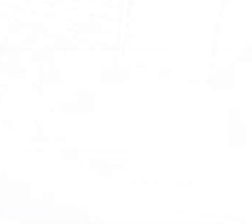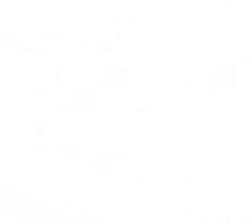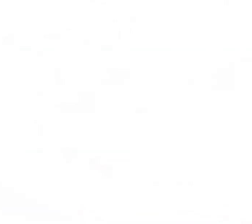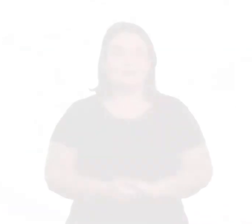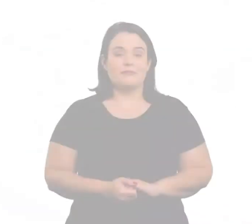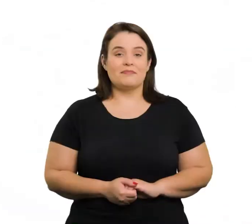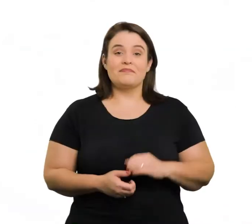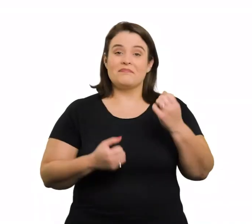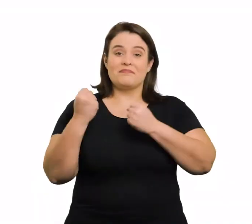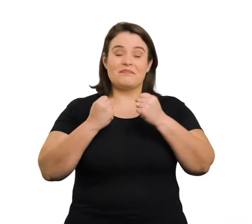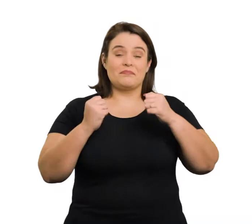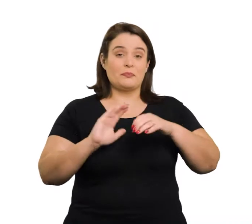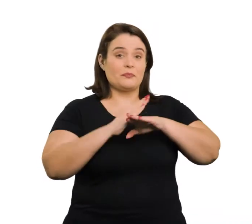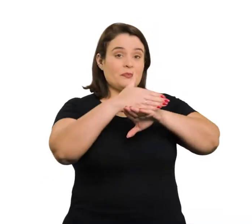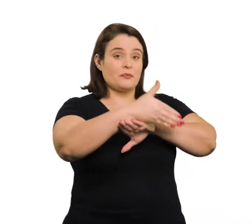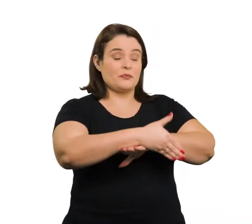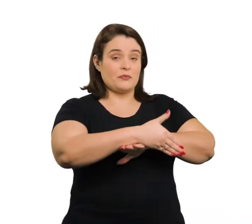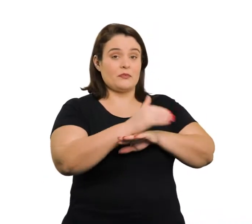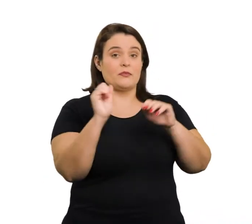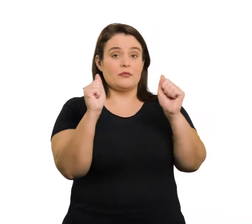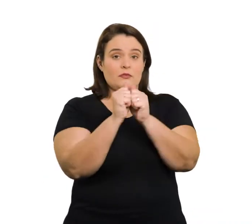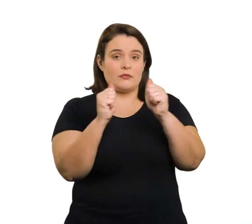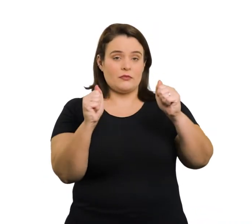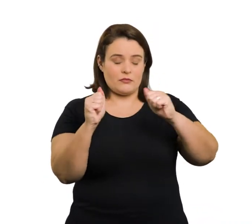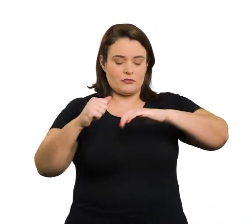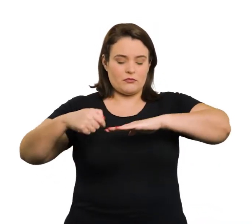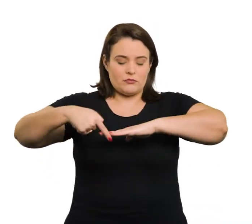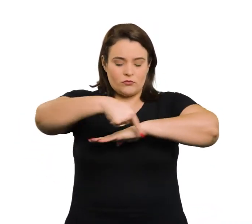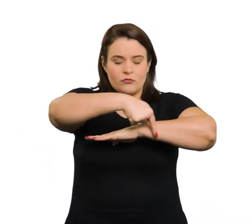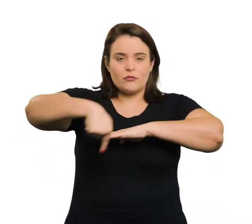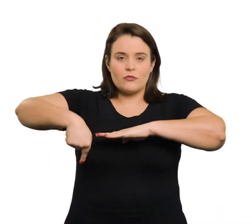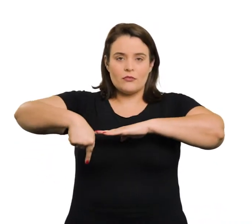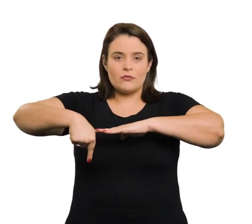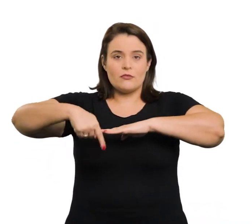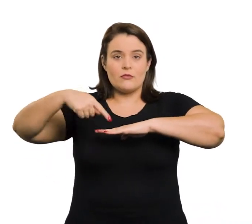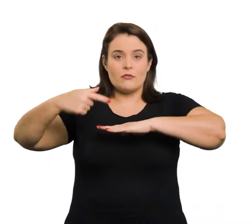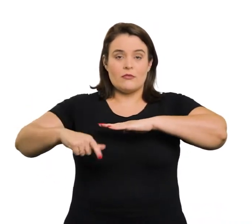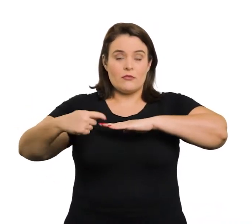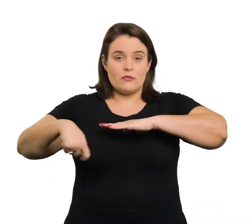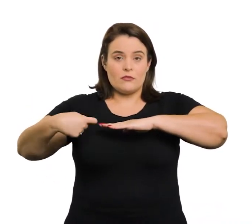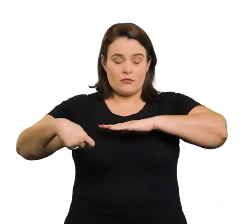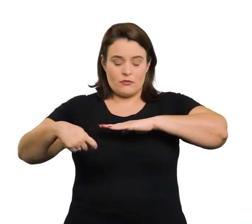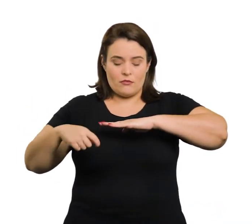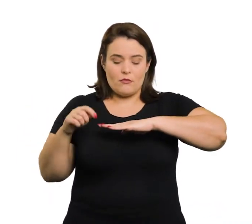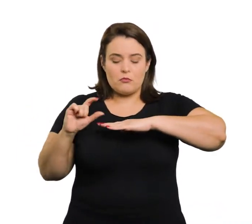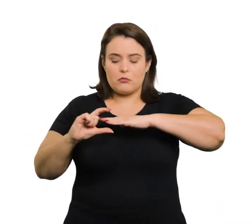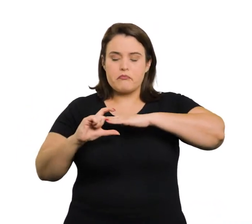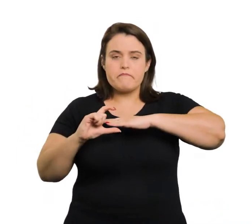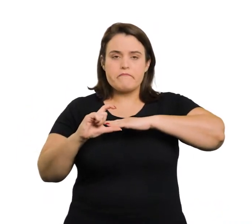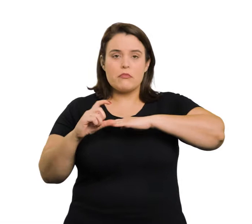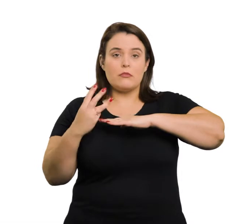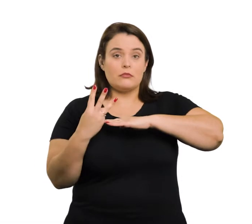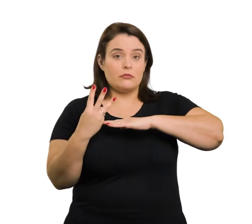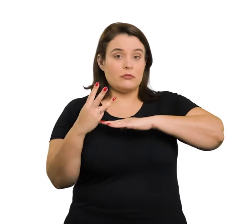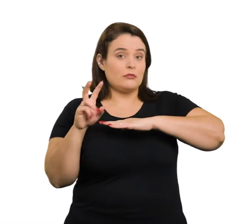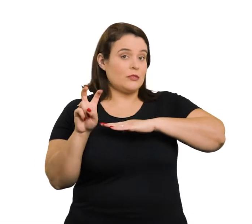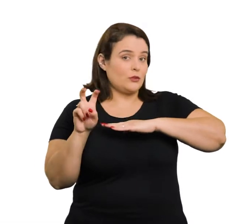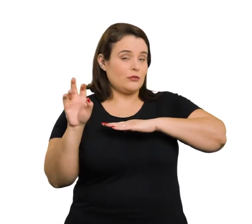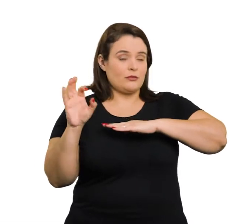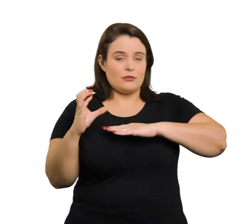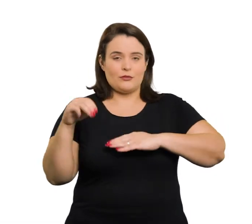garagem. No acesso de veículos junto à sarjeta, deve ser garantida uma saliência de 3 a